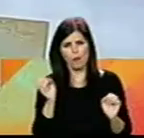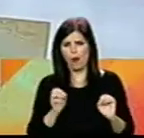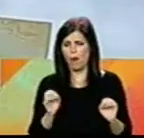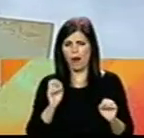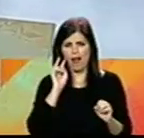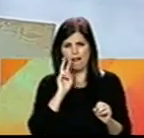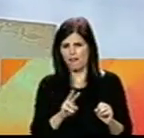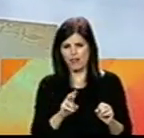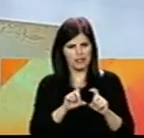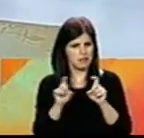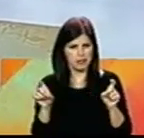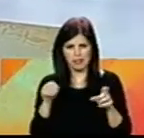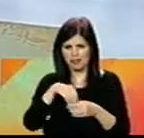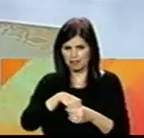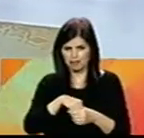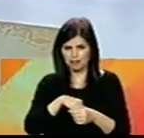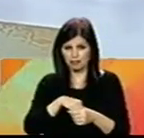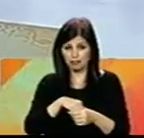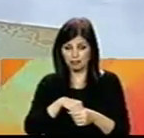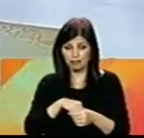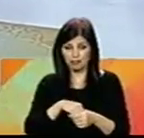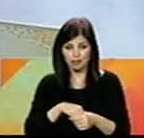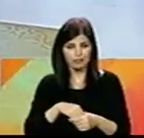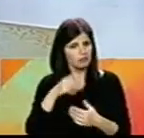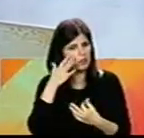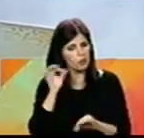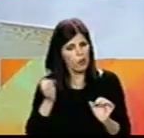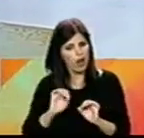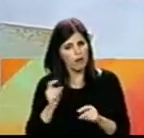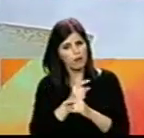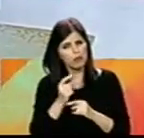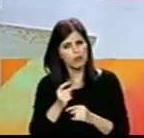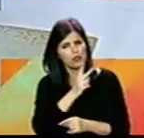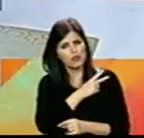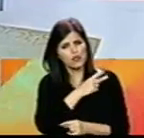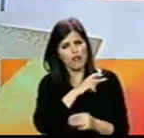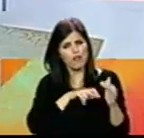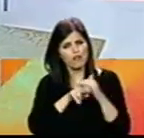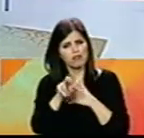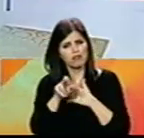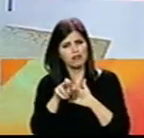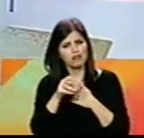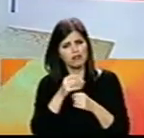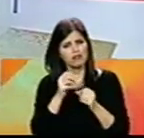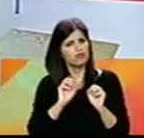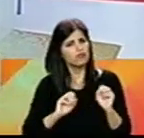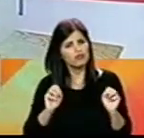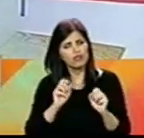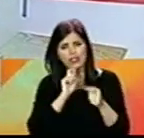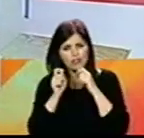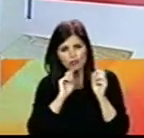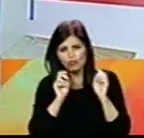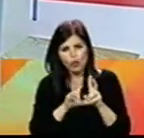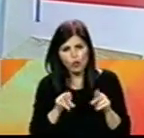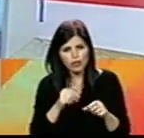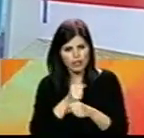isto nas empresas. A sorrir assim para o chefe. Não é? É que o chefe nunca esteve presente na reportagem. Então? Não esteve presente porque o